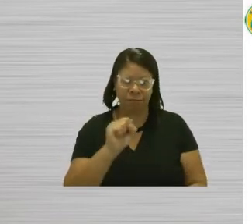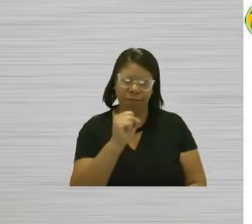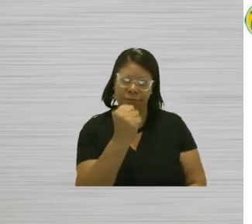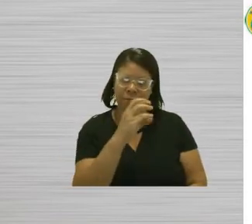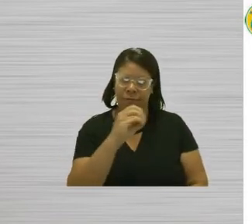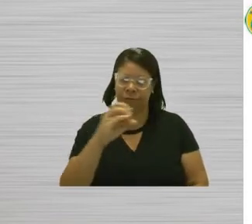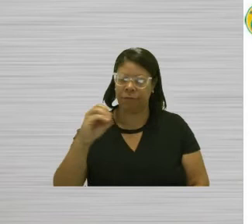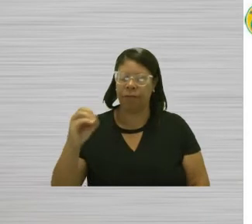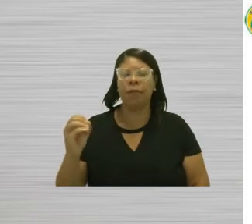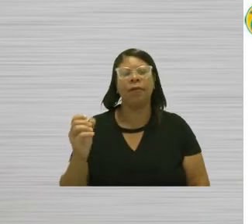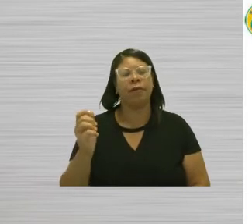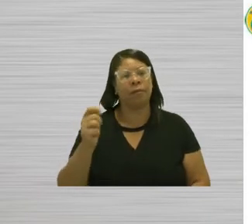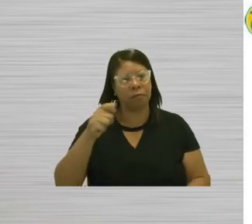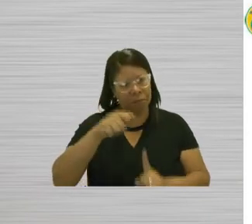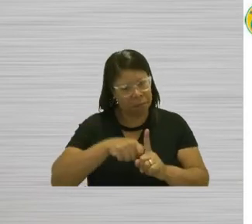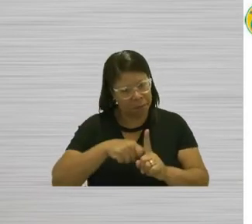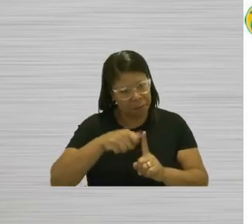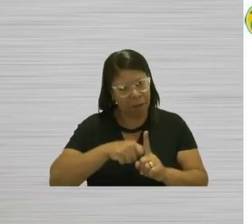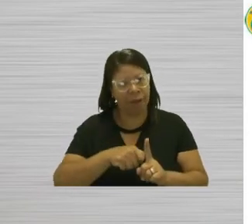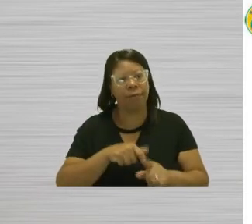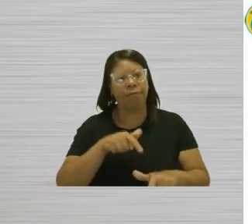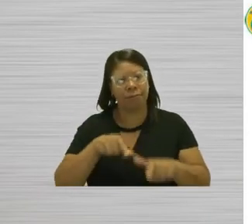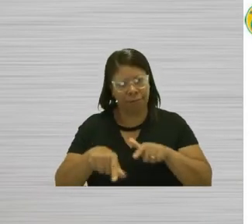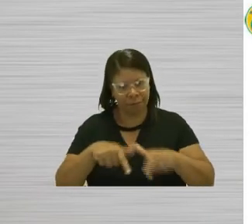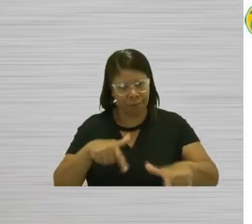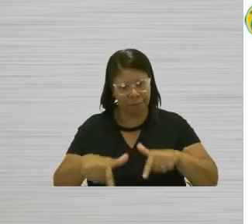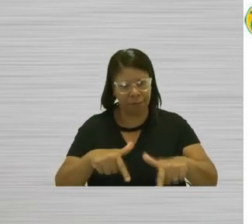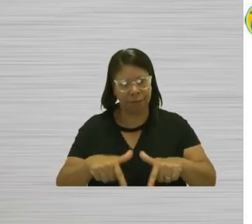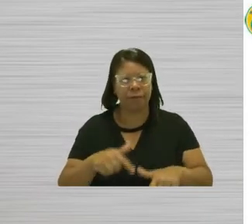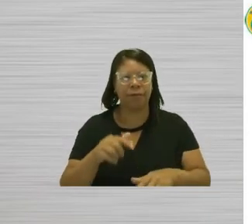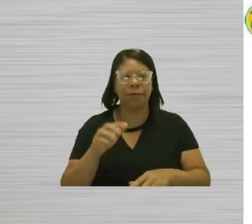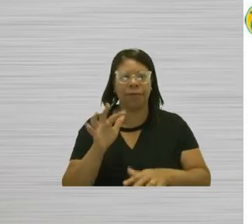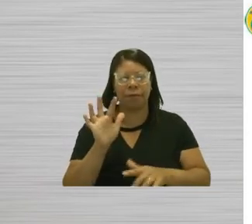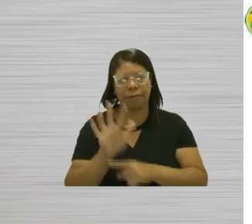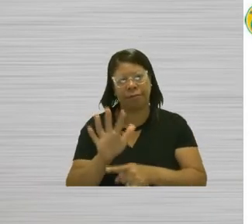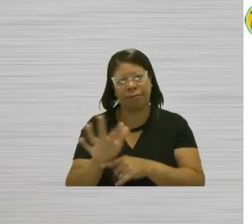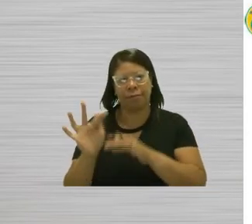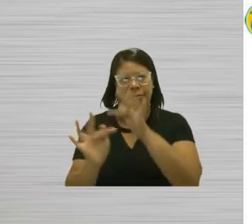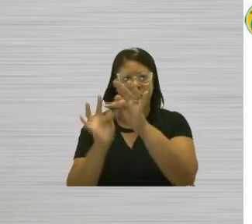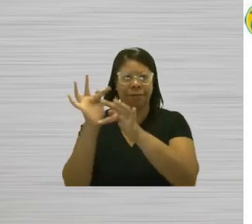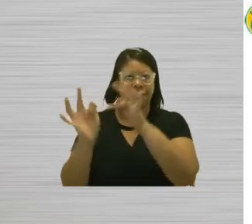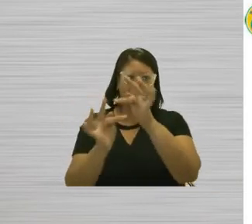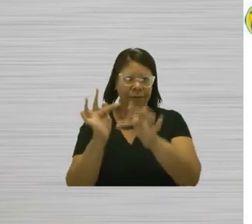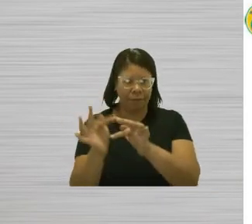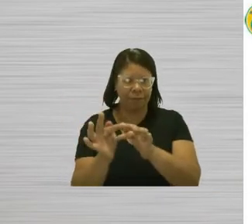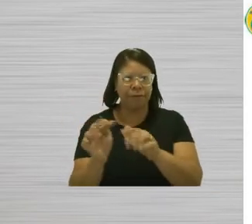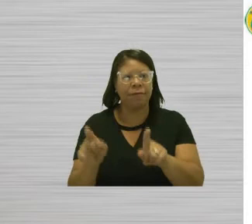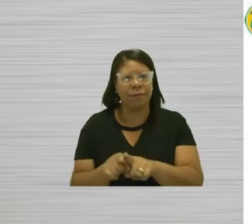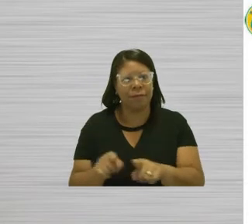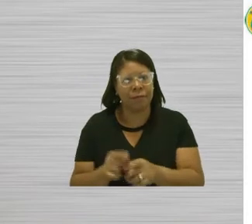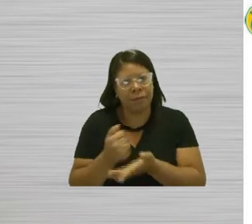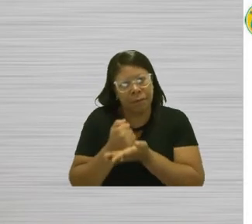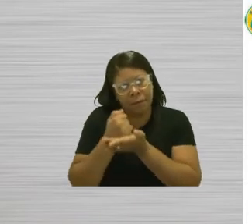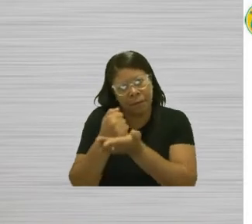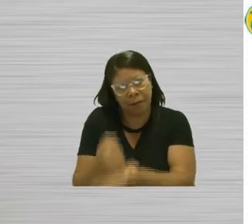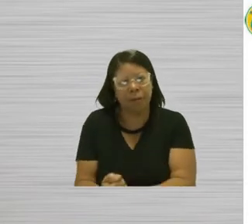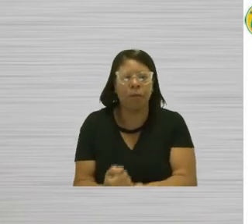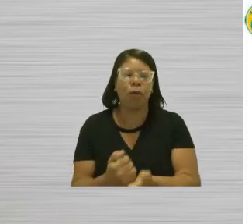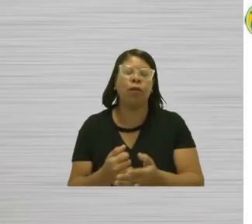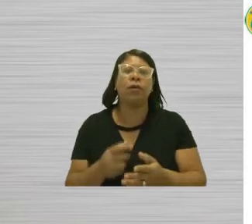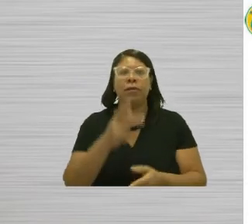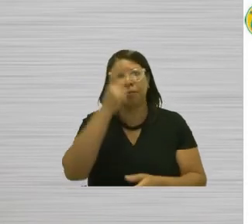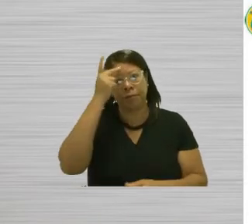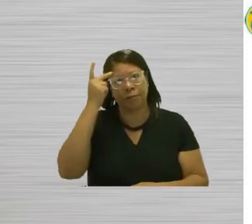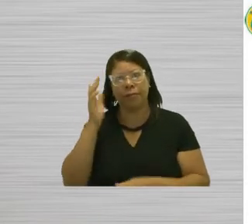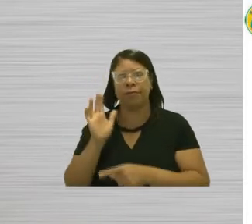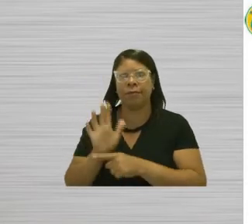886 procedimentos no nosso CIER. Além de apoios matriciais que nós fizemos, que é a integração da rede.